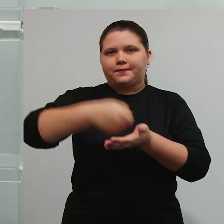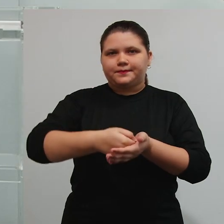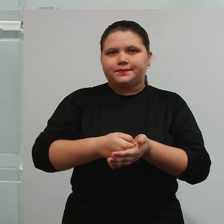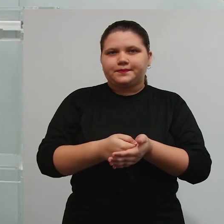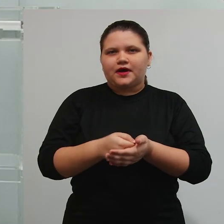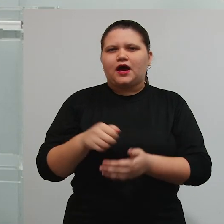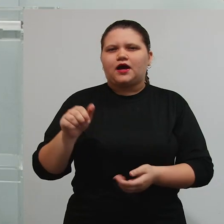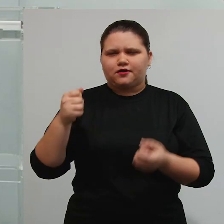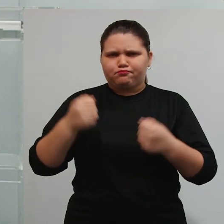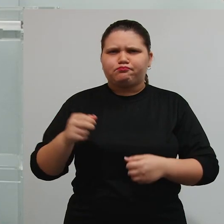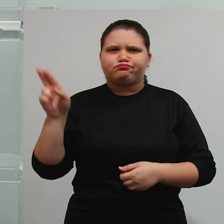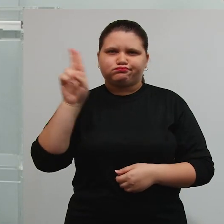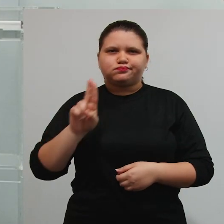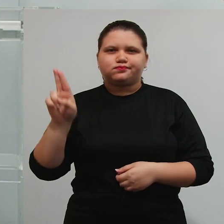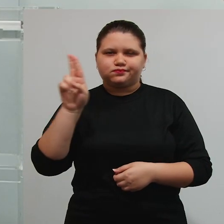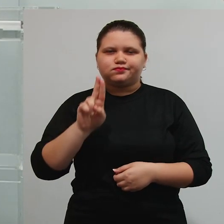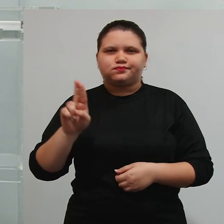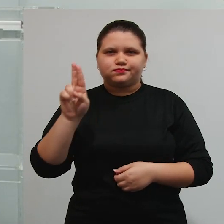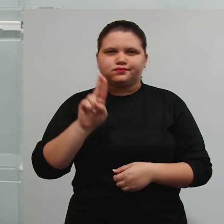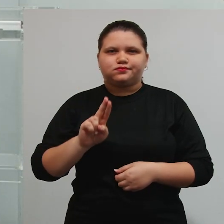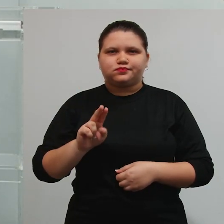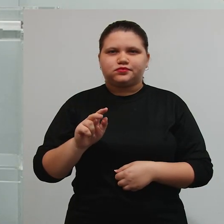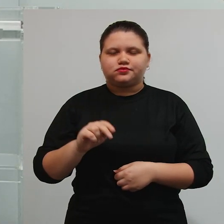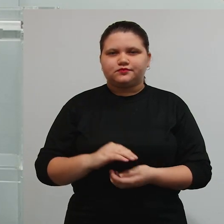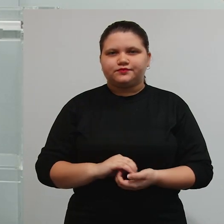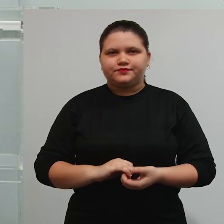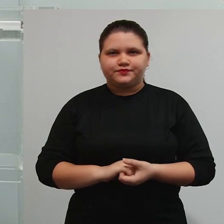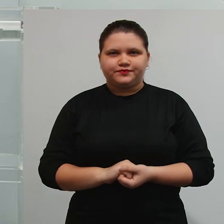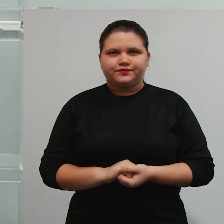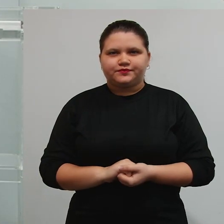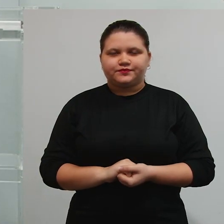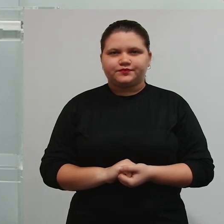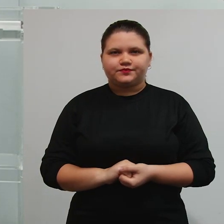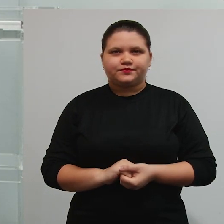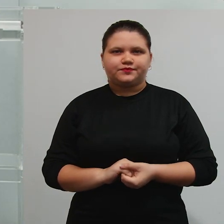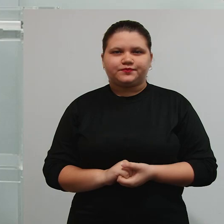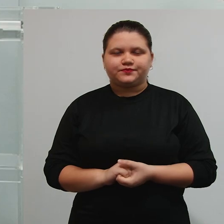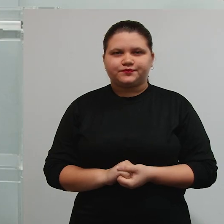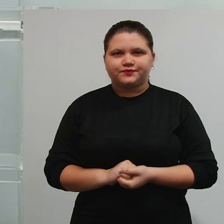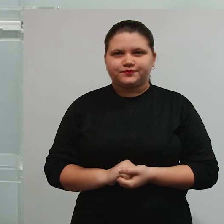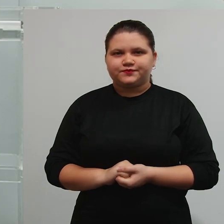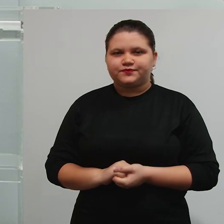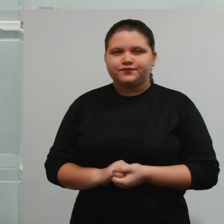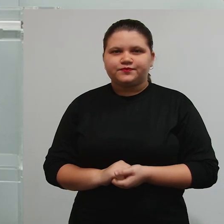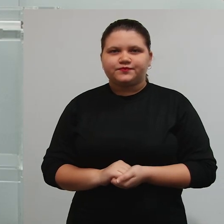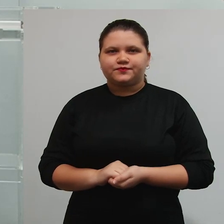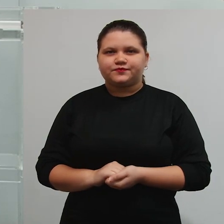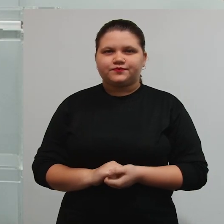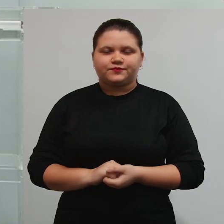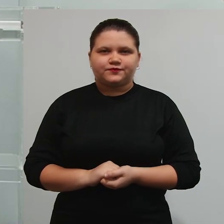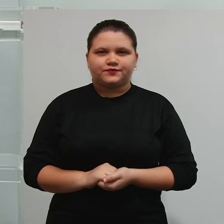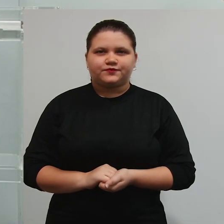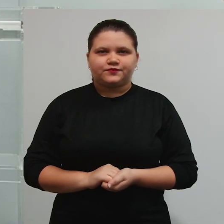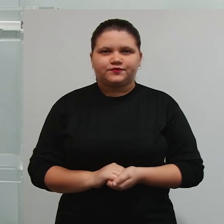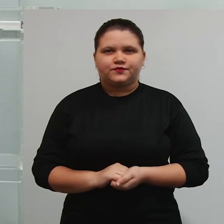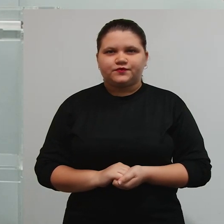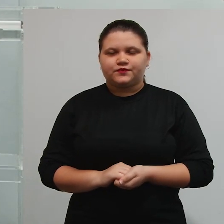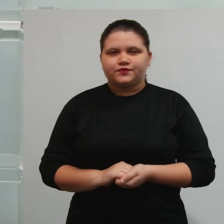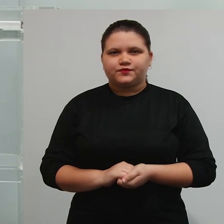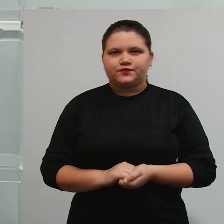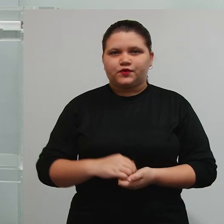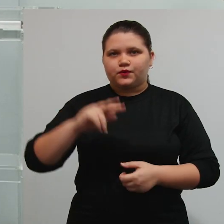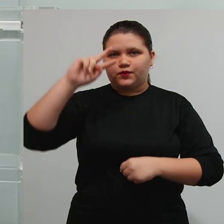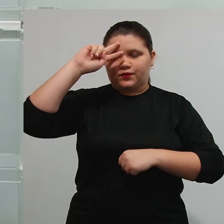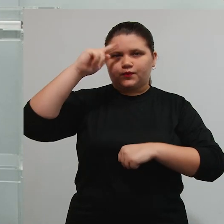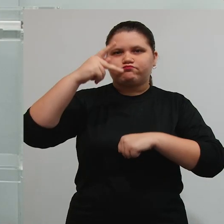escreveu e aí você deve direitos autorais a esse autor. E, inclusive, penais. No caso das sanções penais, elas não são